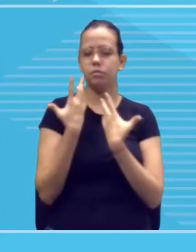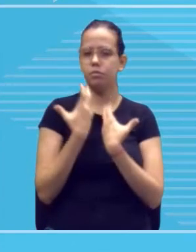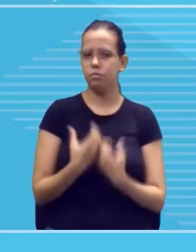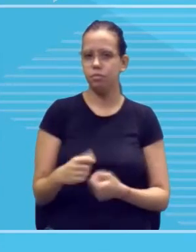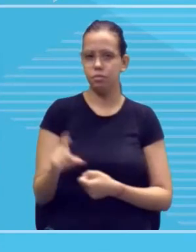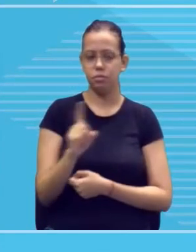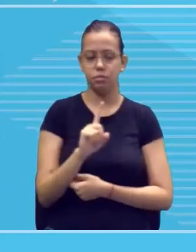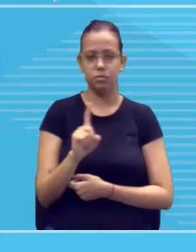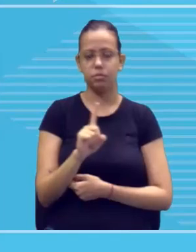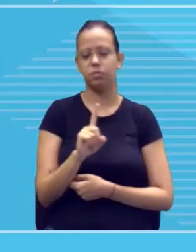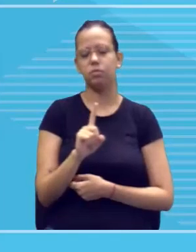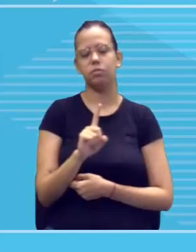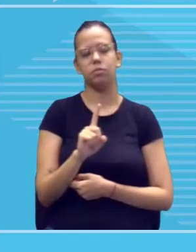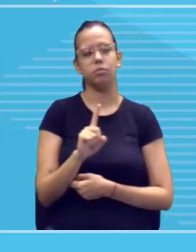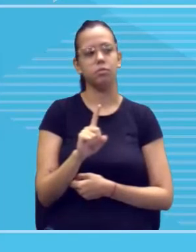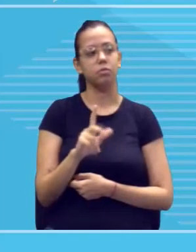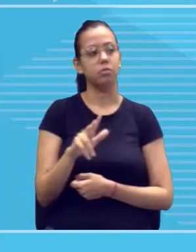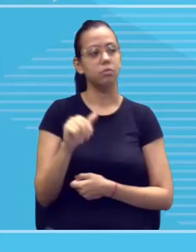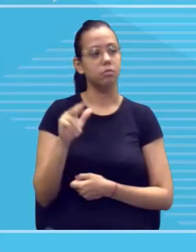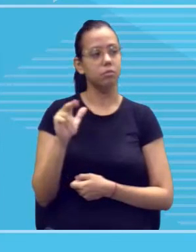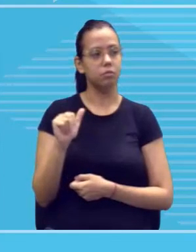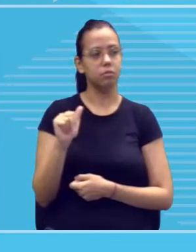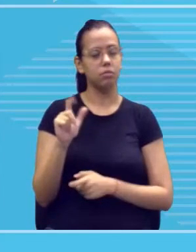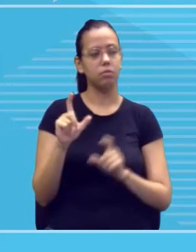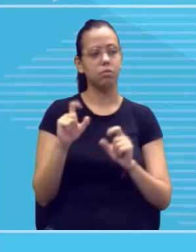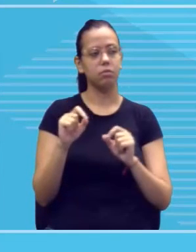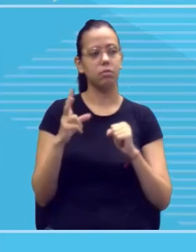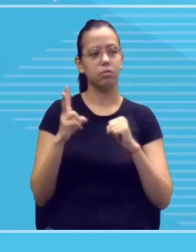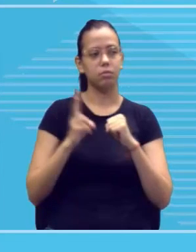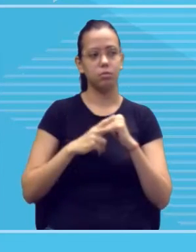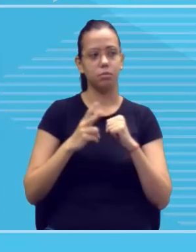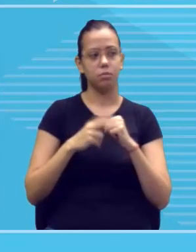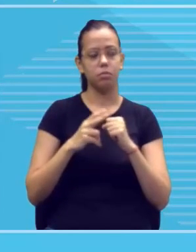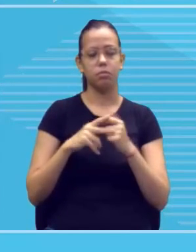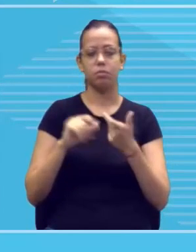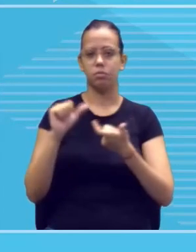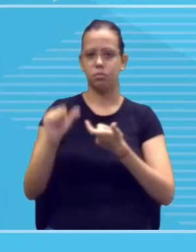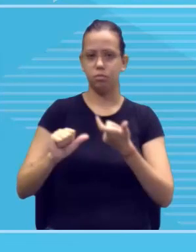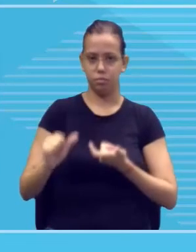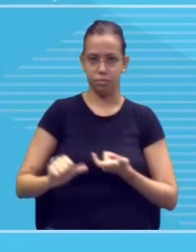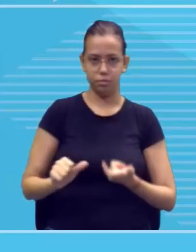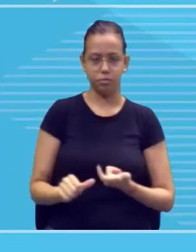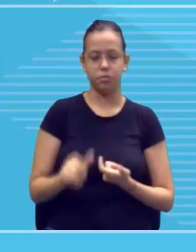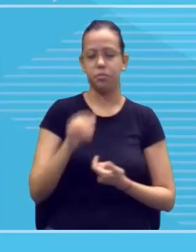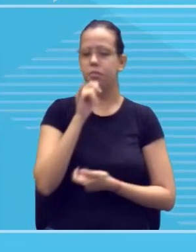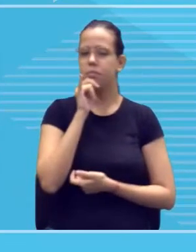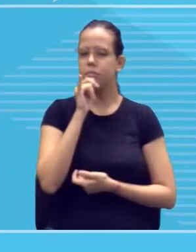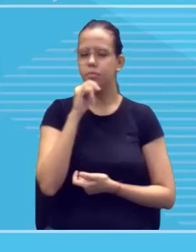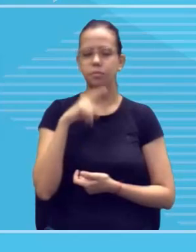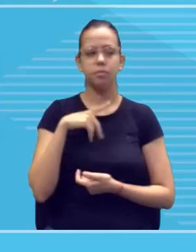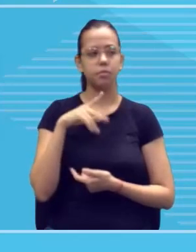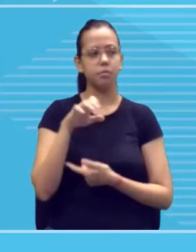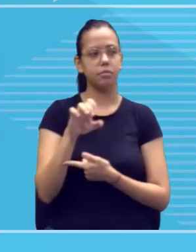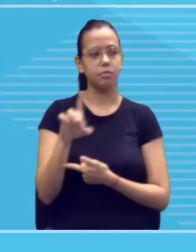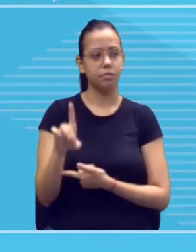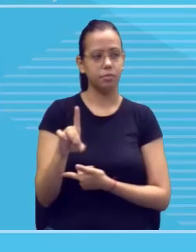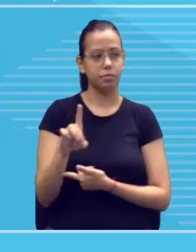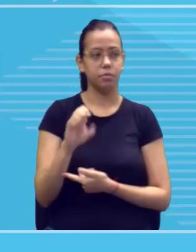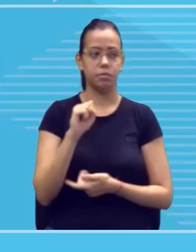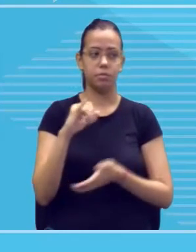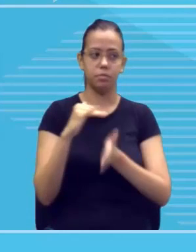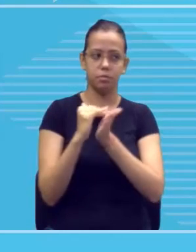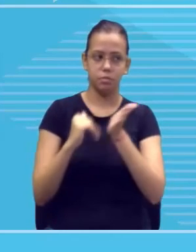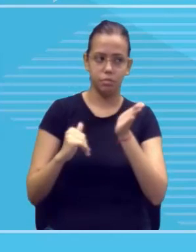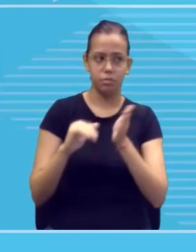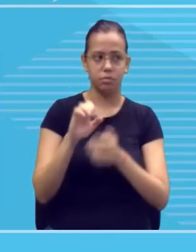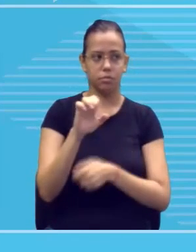aceitam de maneira alguma verbos flexionados tá aí ó tirei esse dedo